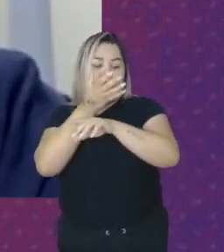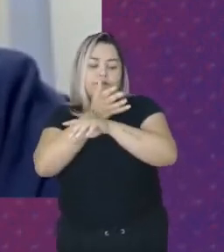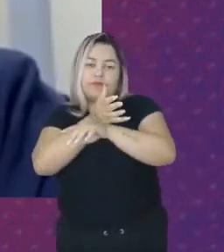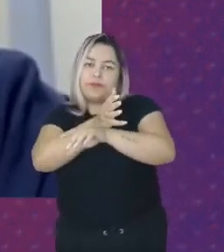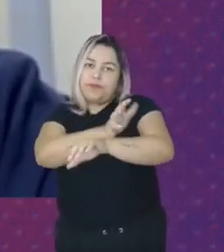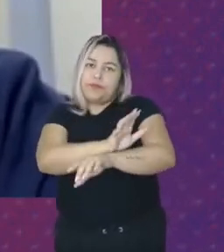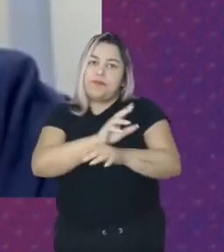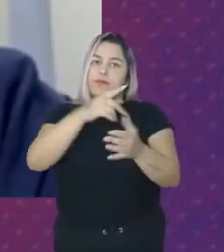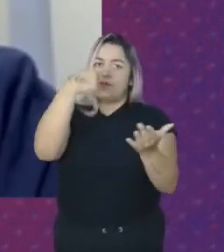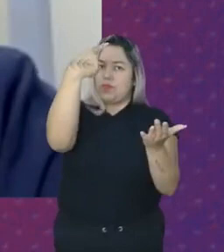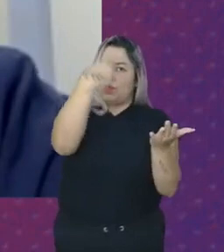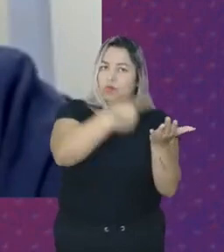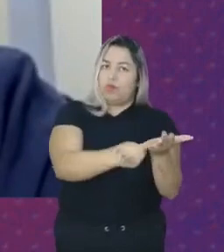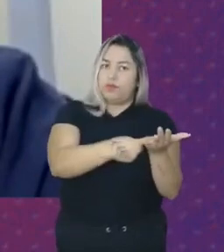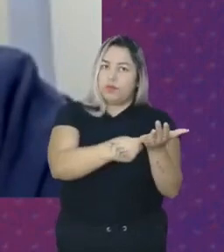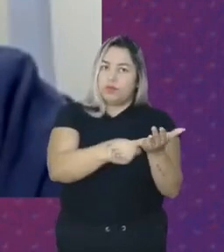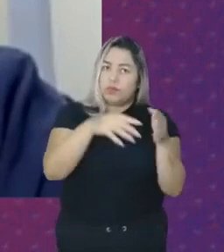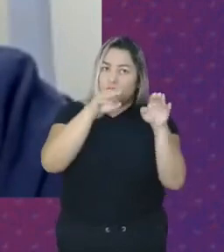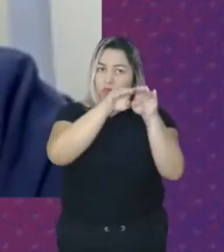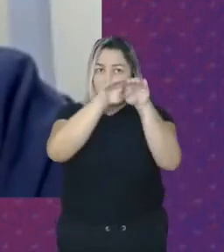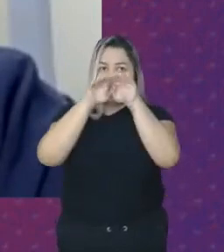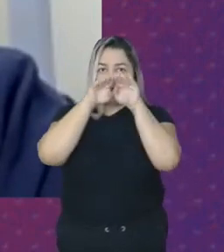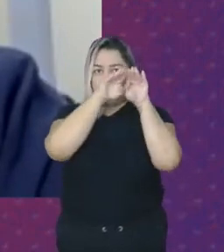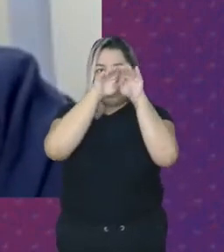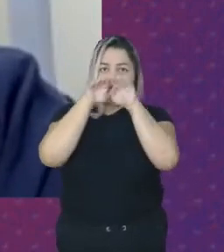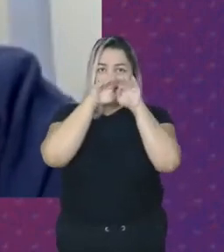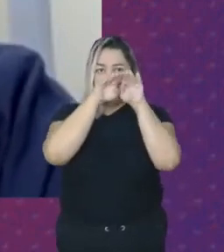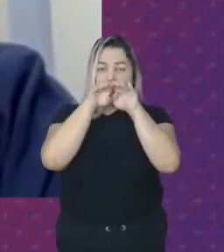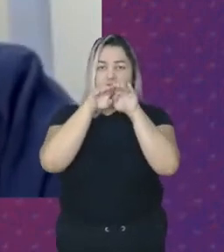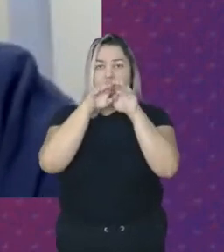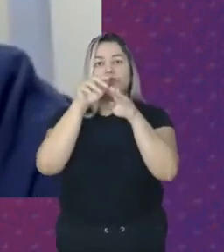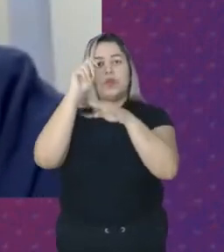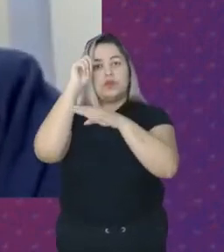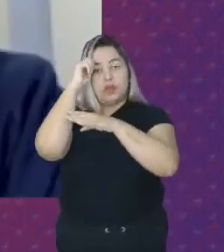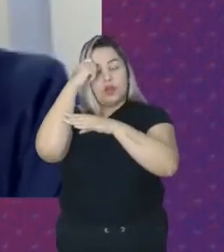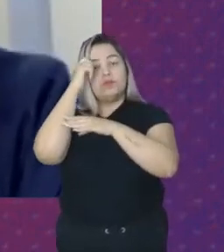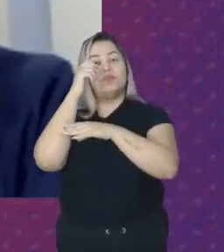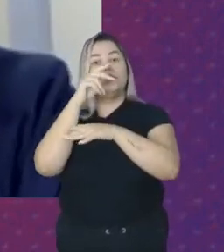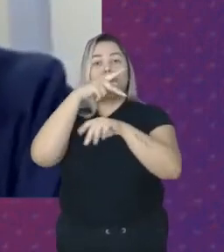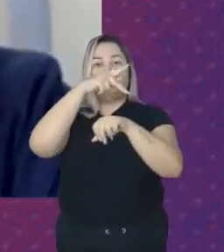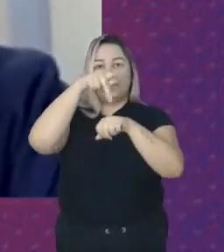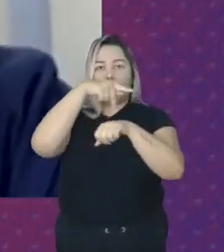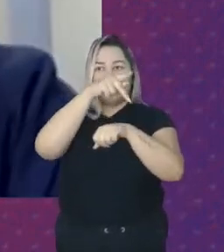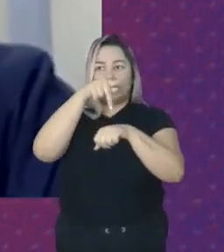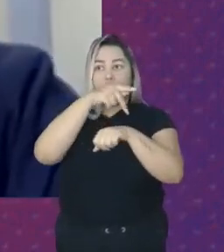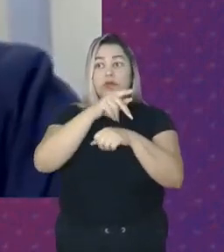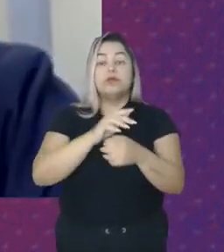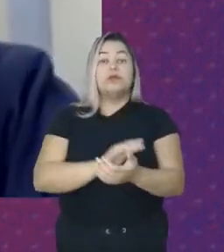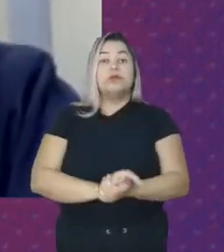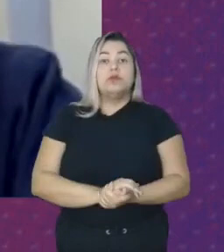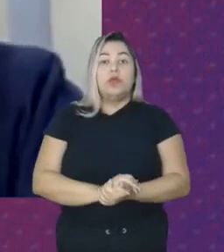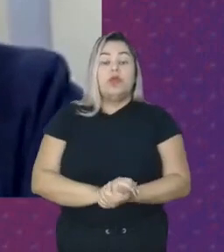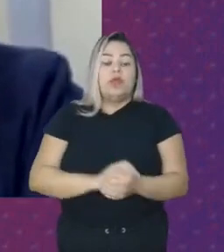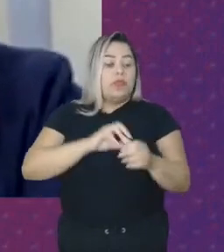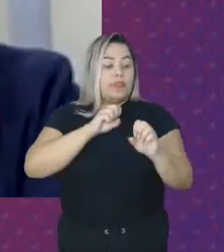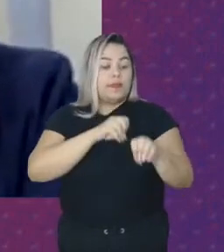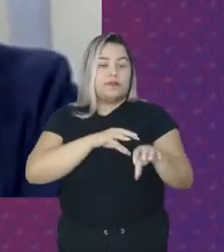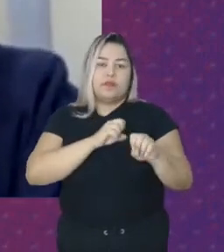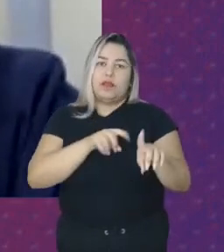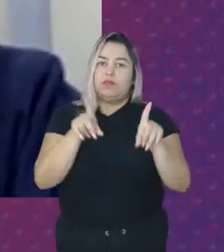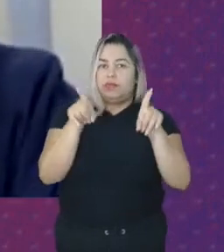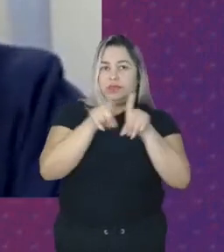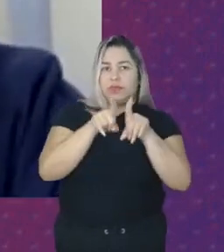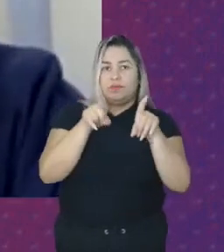afirmação do compromisso com a igualdade racial no país. Nós estamos aí nessa aula